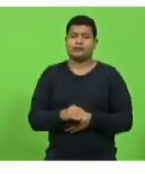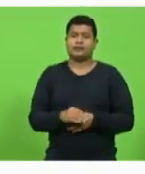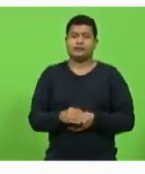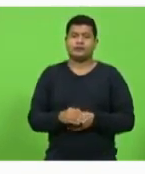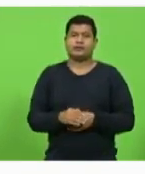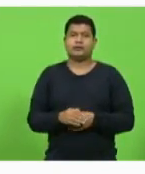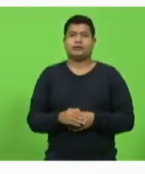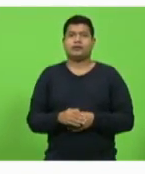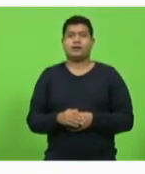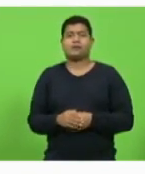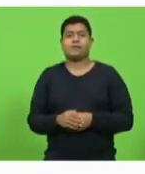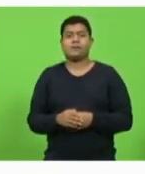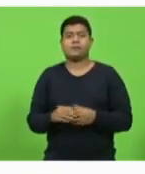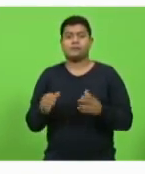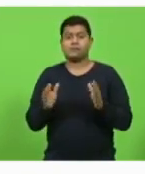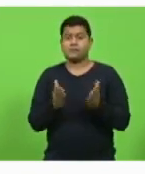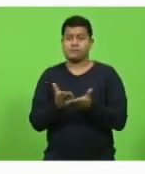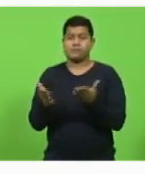diante do score já